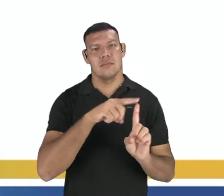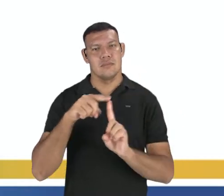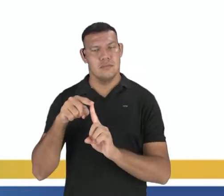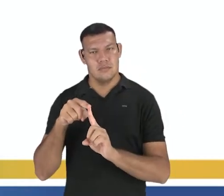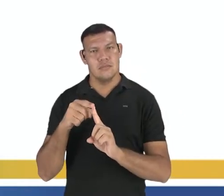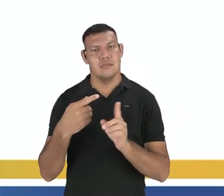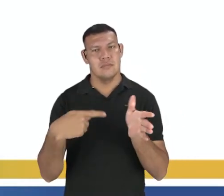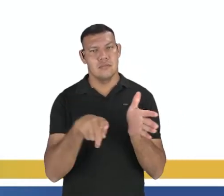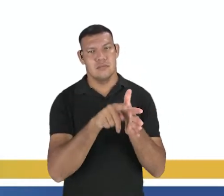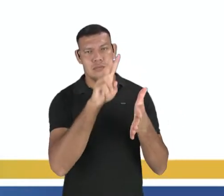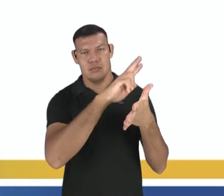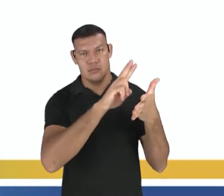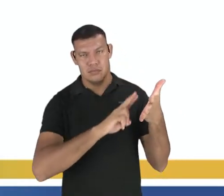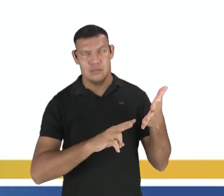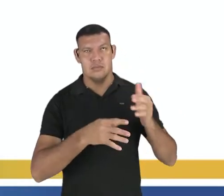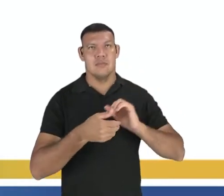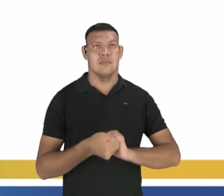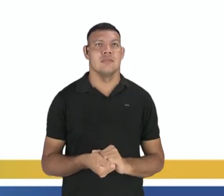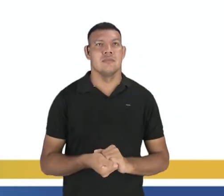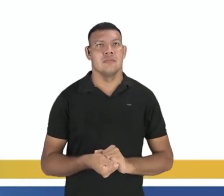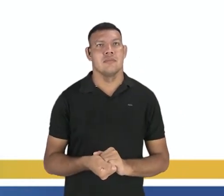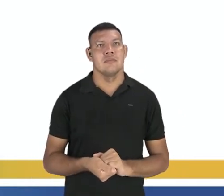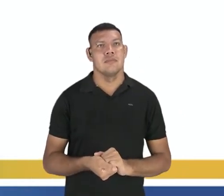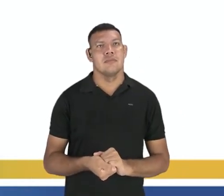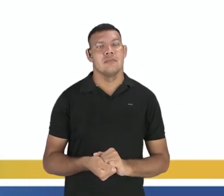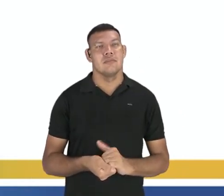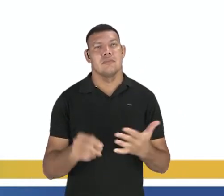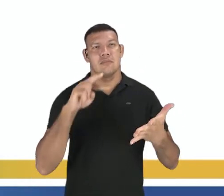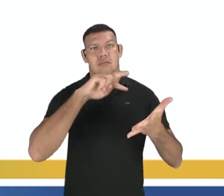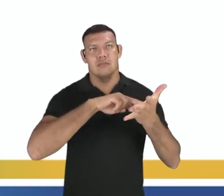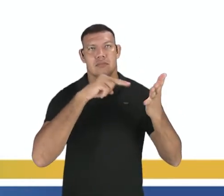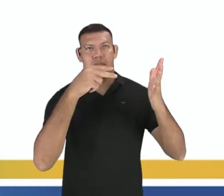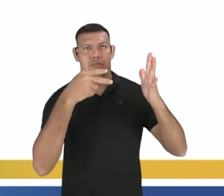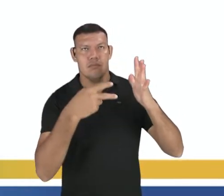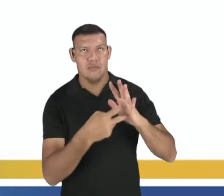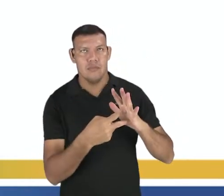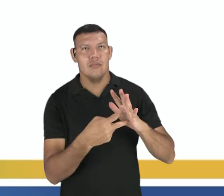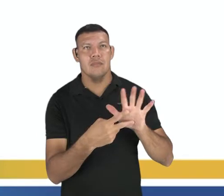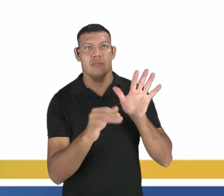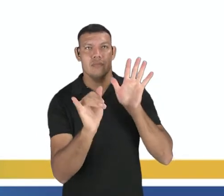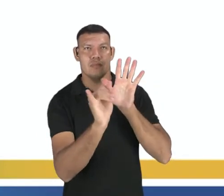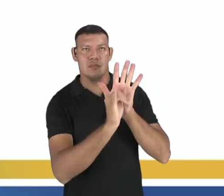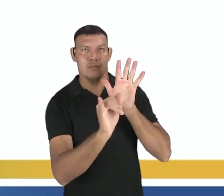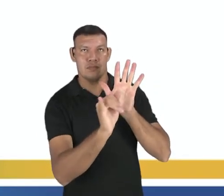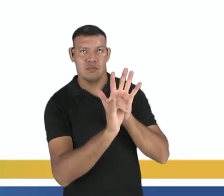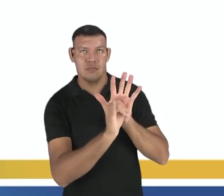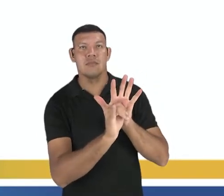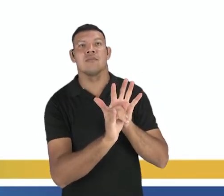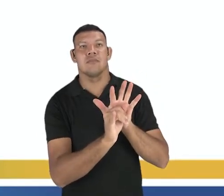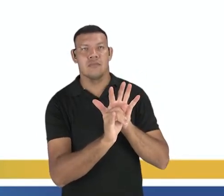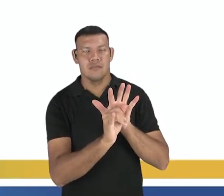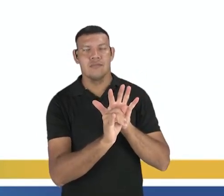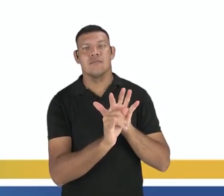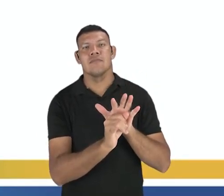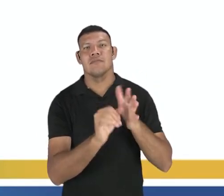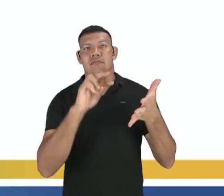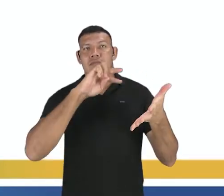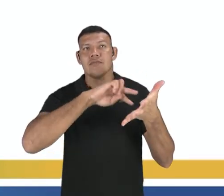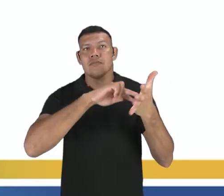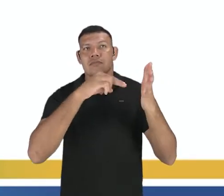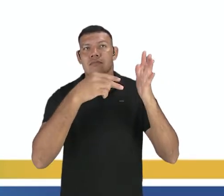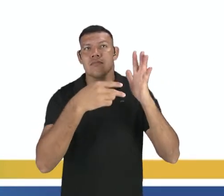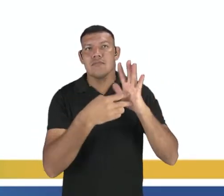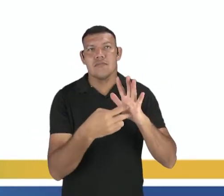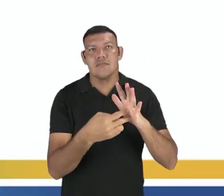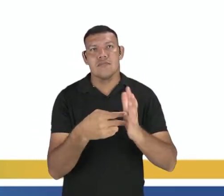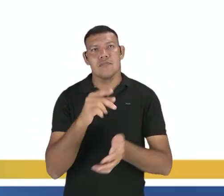de leitura. A decodificação, que vai ali fazer o quê? Identificar a identificação